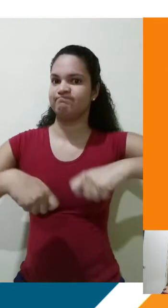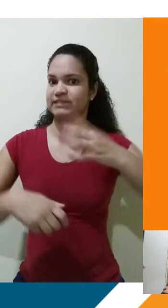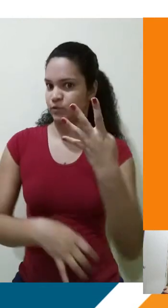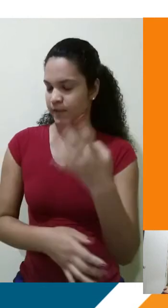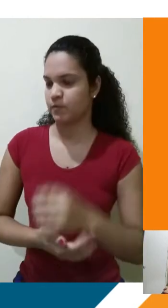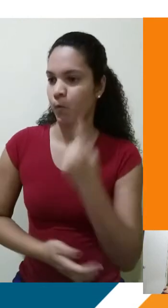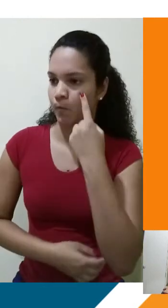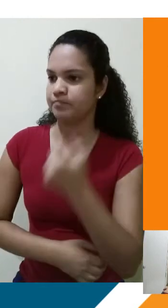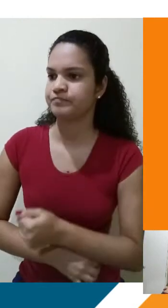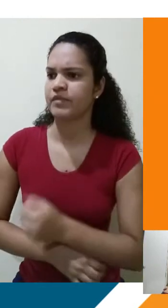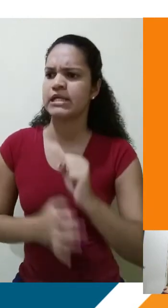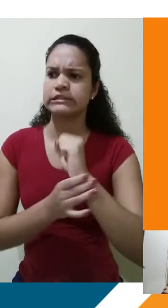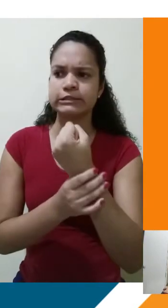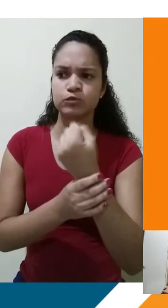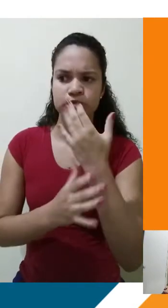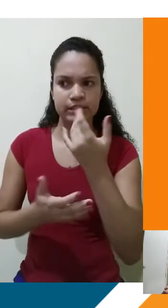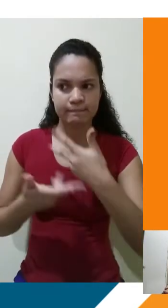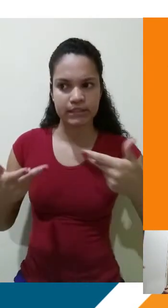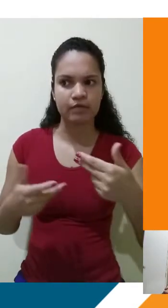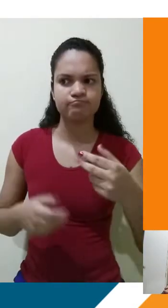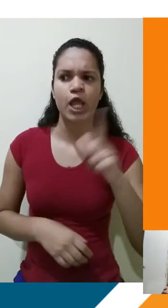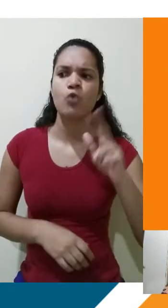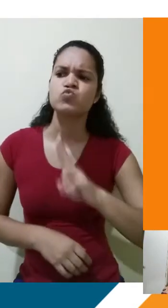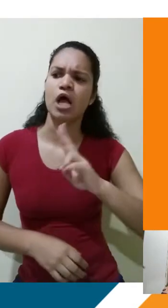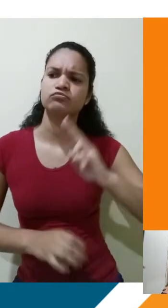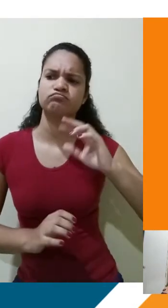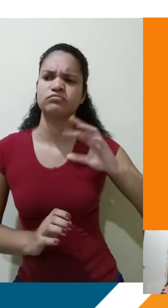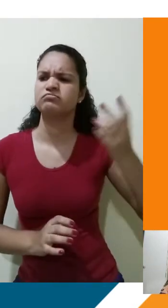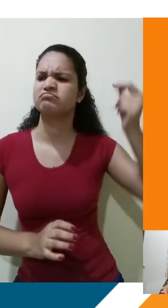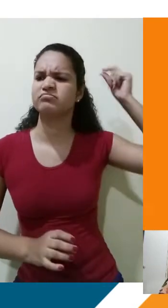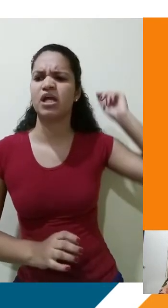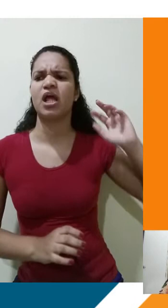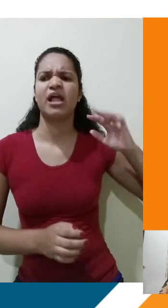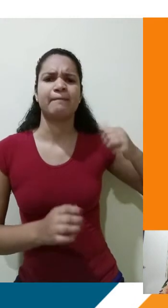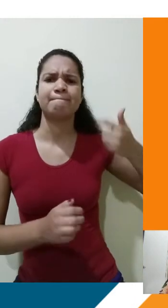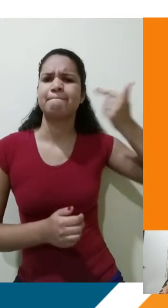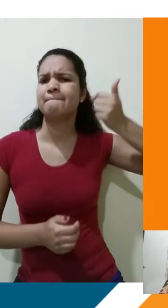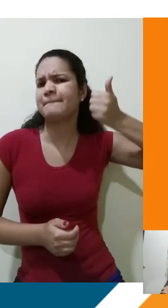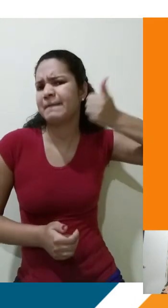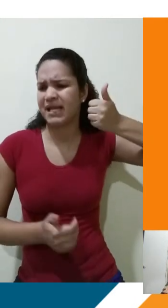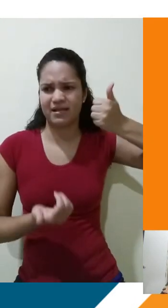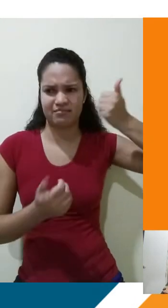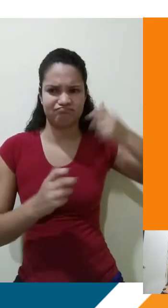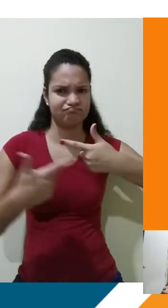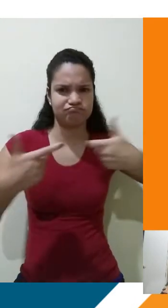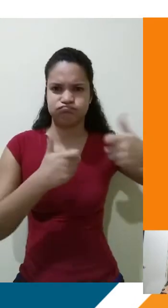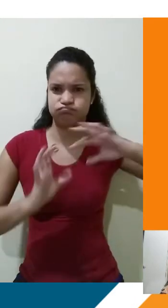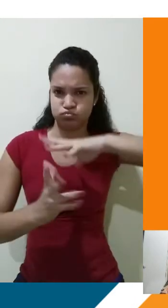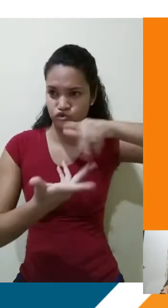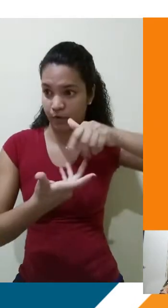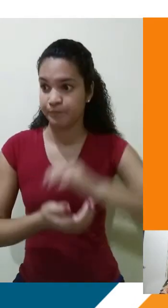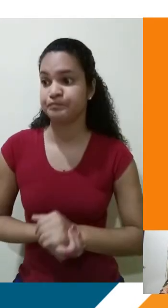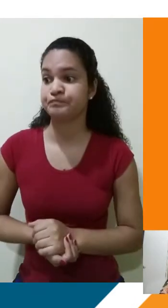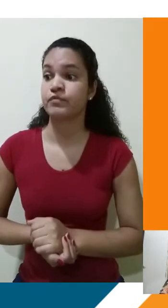utilizado originalmente durante a Primeira Guerra Mundial. Diversos países começaram a se preocupar com as consequências da falta de alimentos. O termo segurança alimentar é